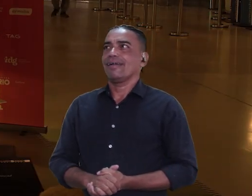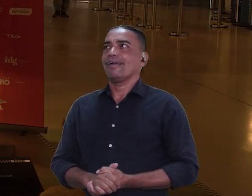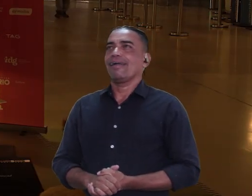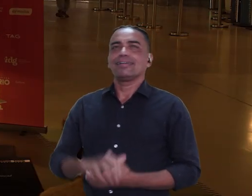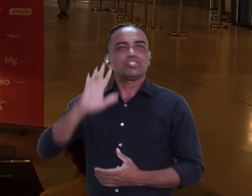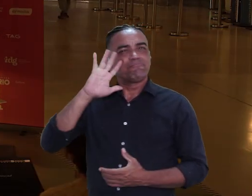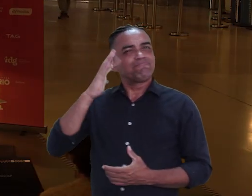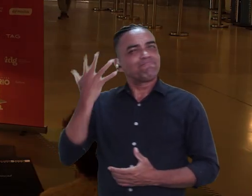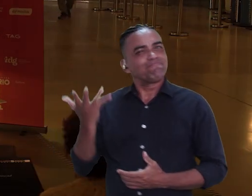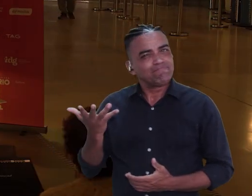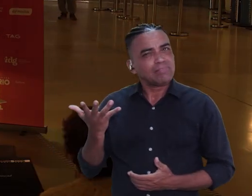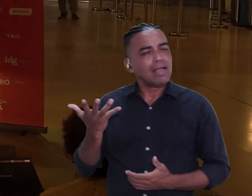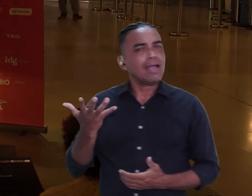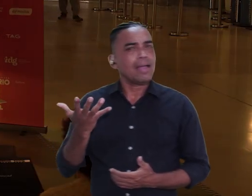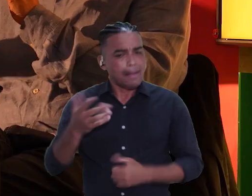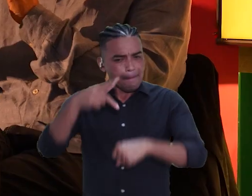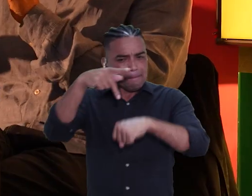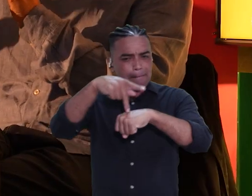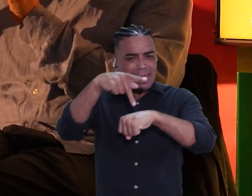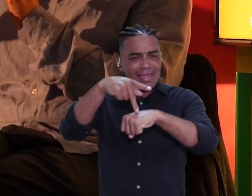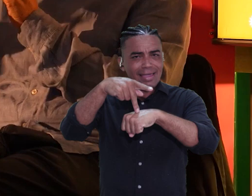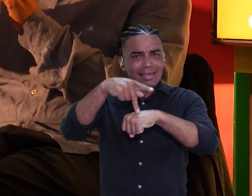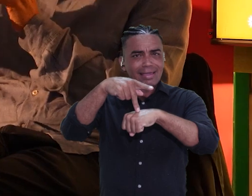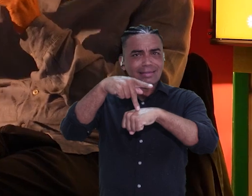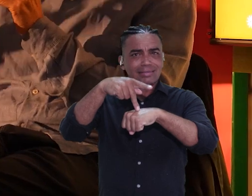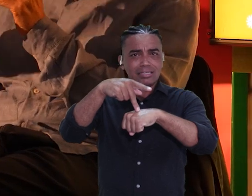essa situação de uma pedra que parece ser